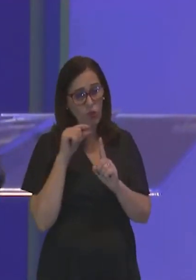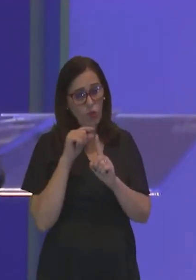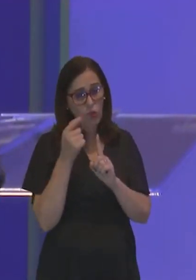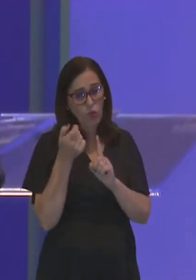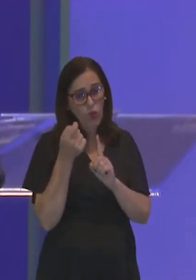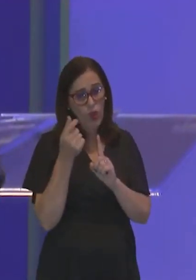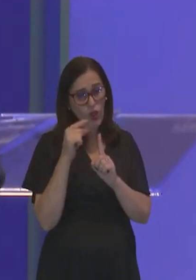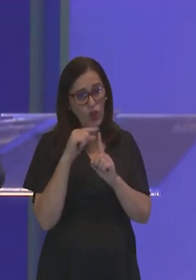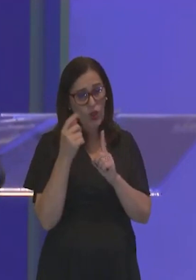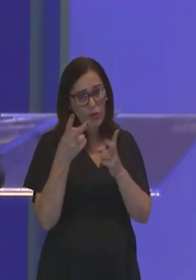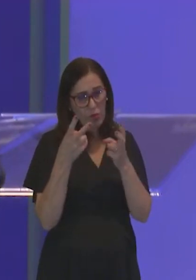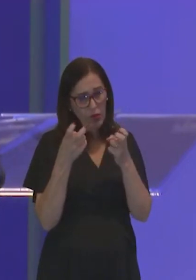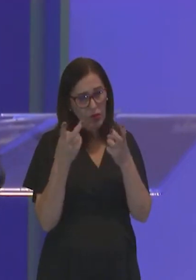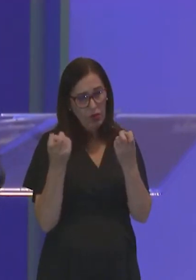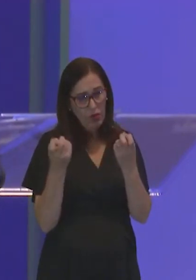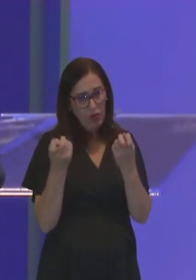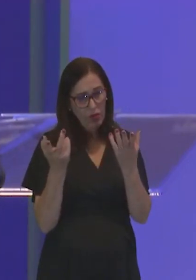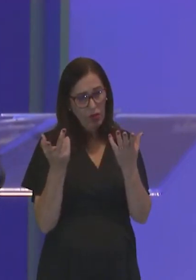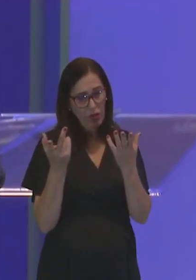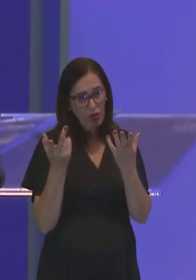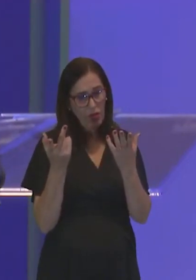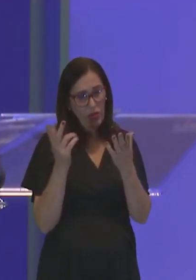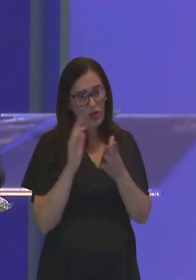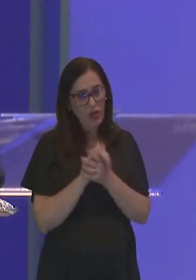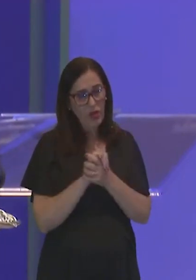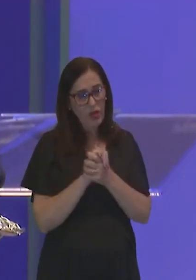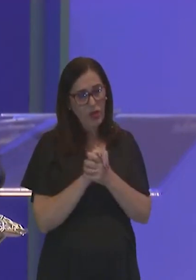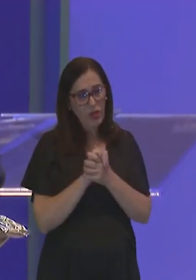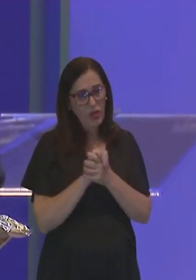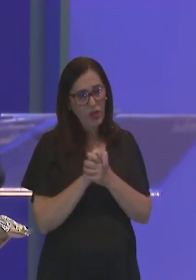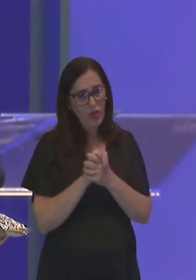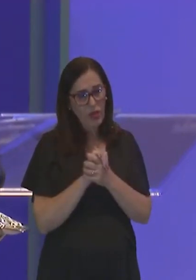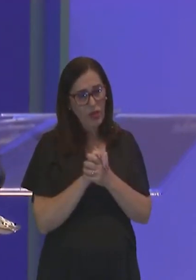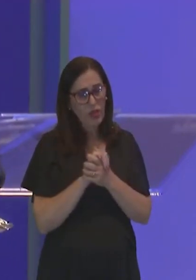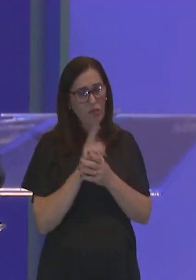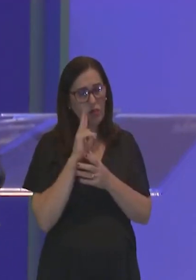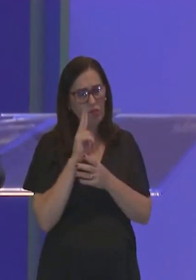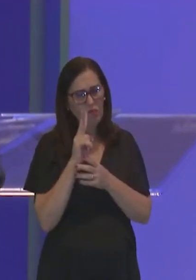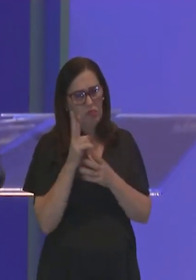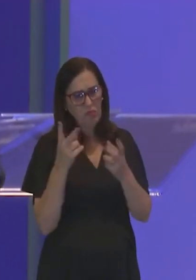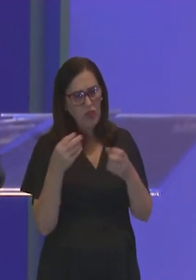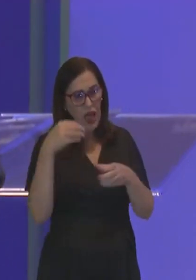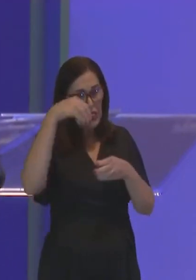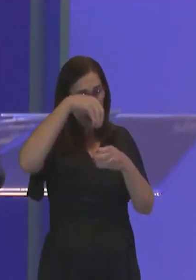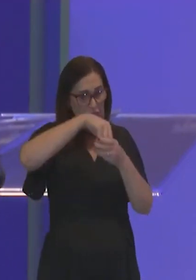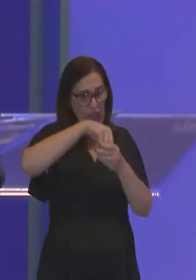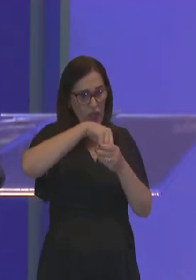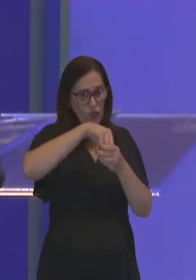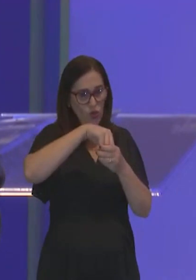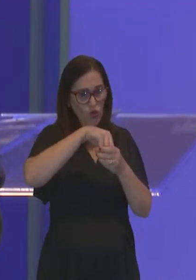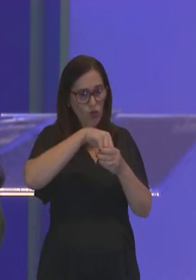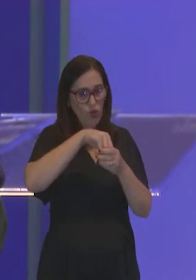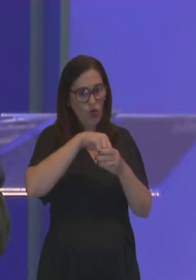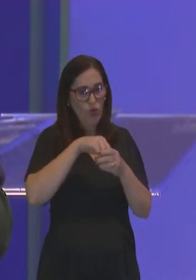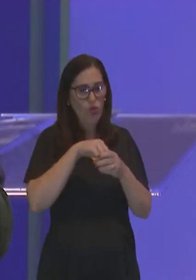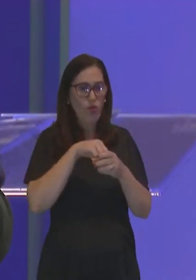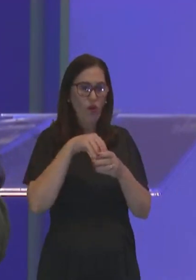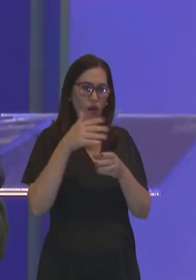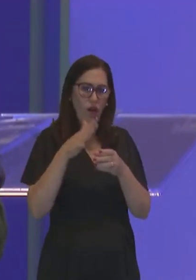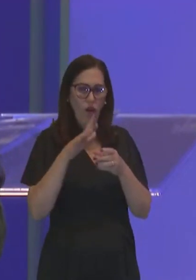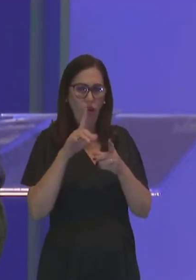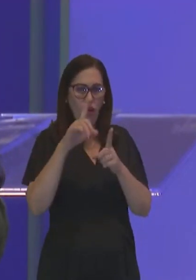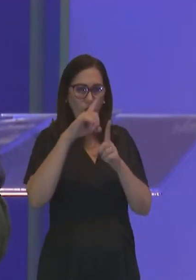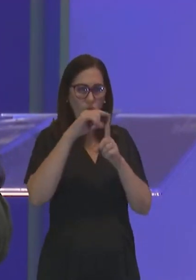podem perceber que ainda tem aqui algumas aqui na ponta. E também é interessante que aqui dentro do vaso tem algumas já